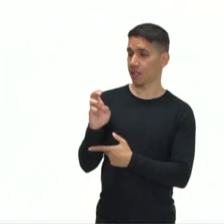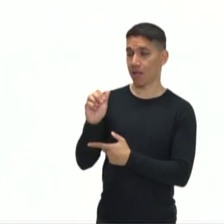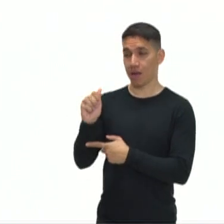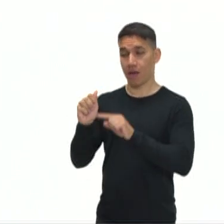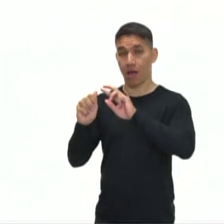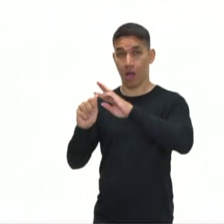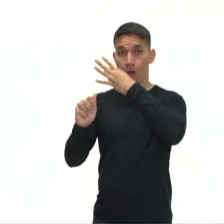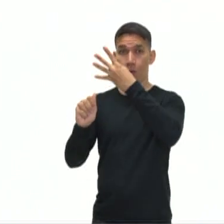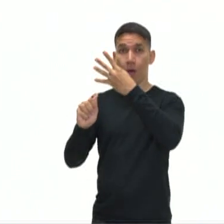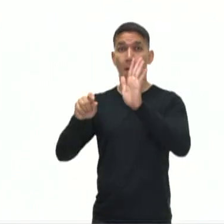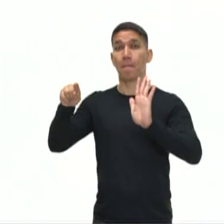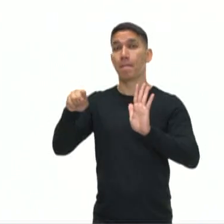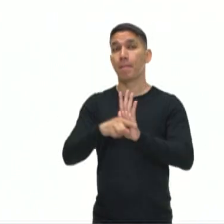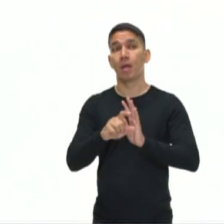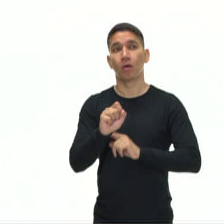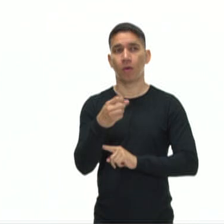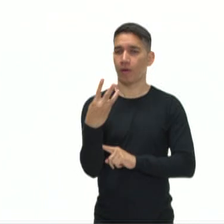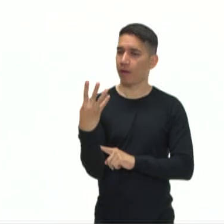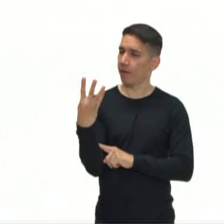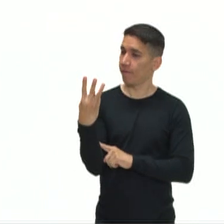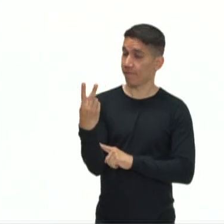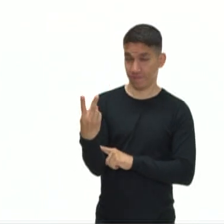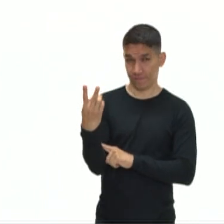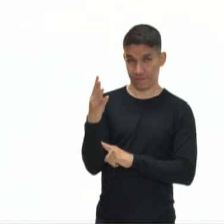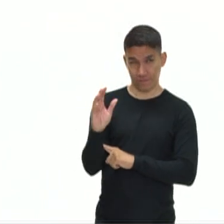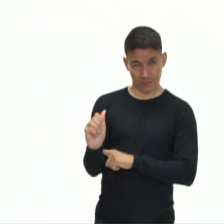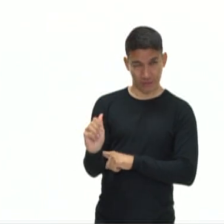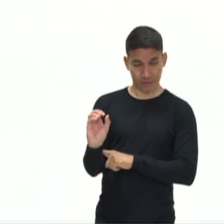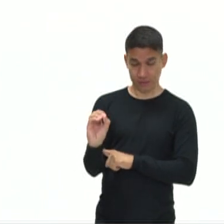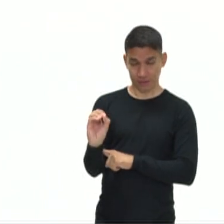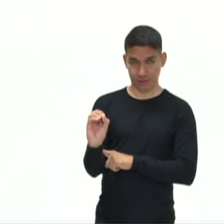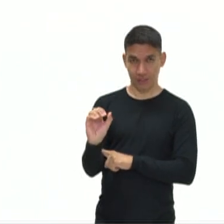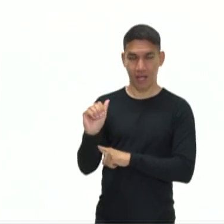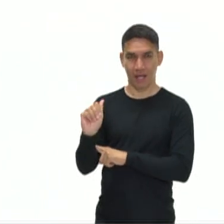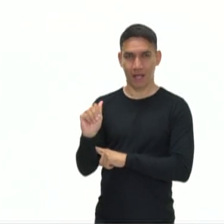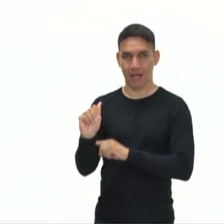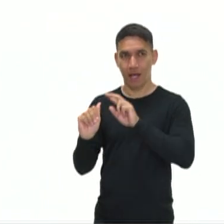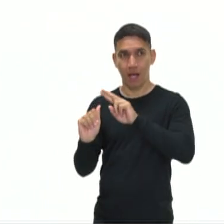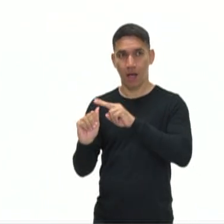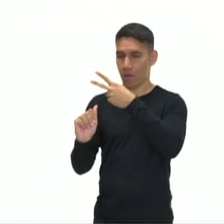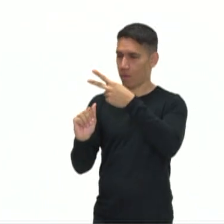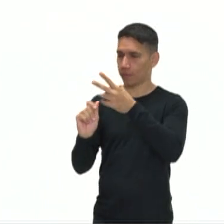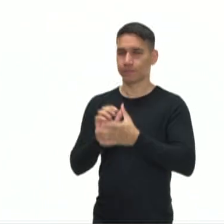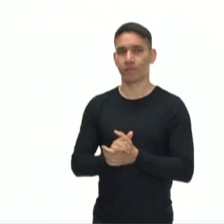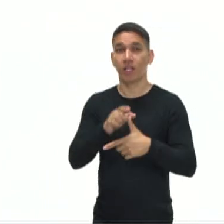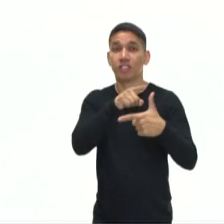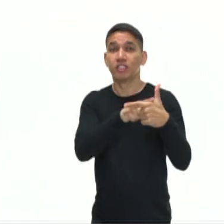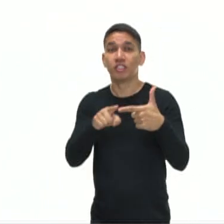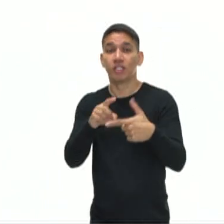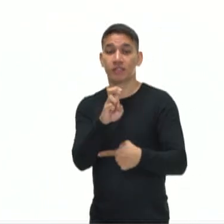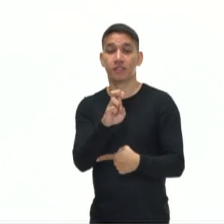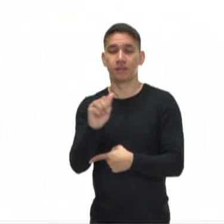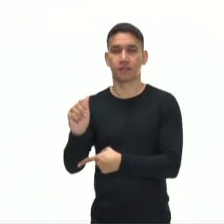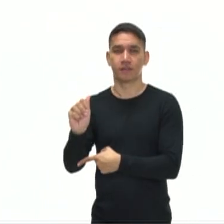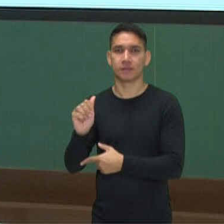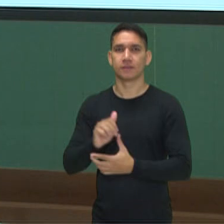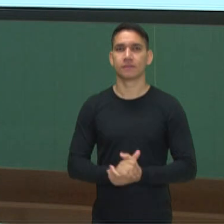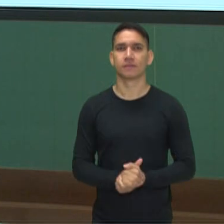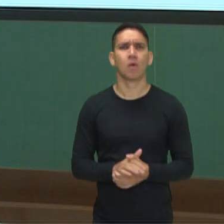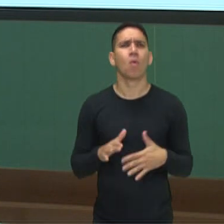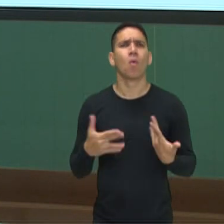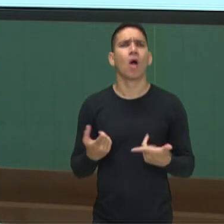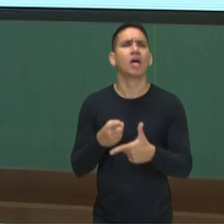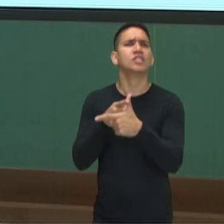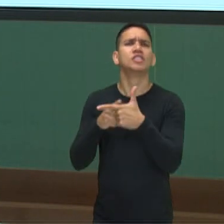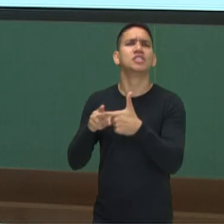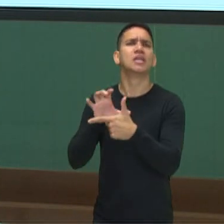quarta menos 20a elevado ao quadrado? Divididos por 5a. Quanto é a